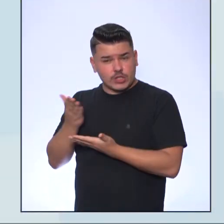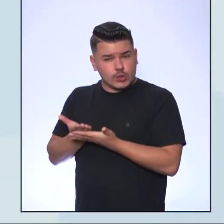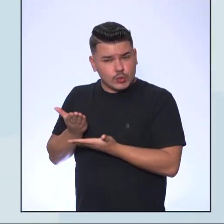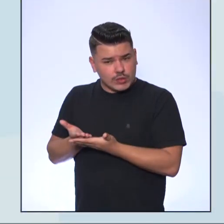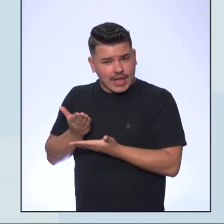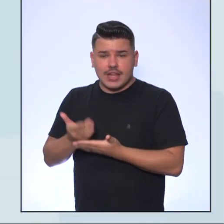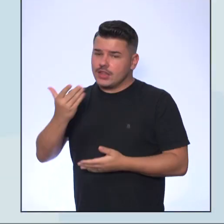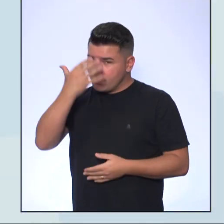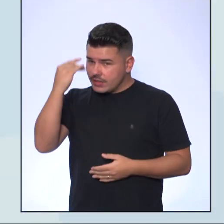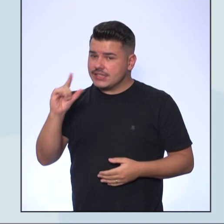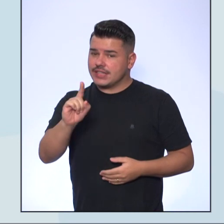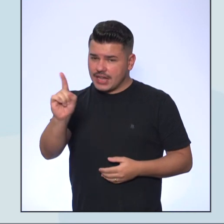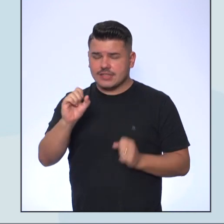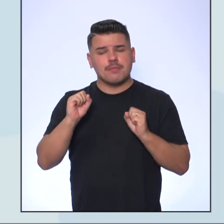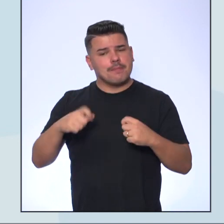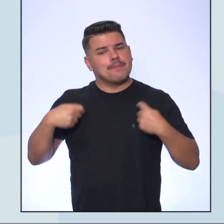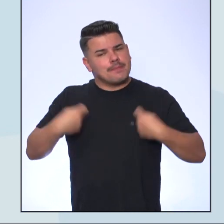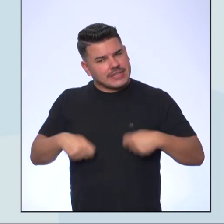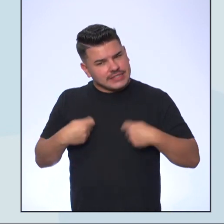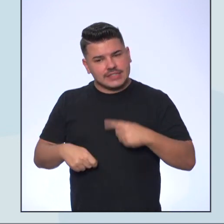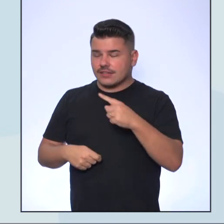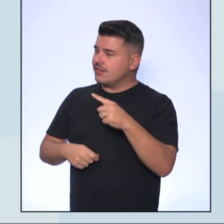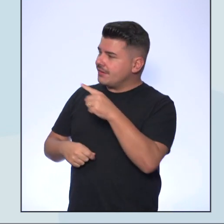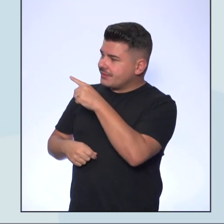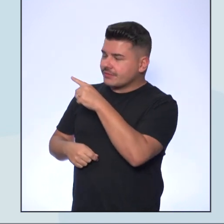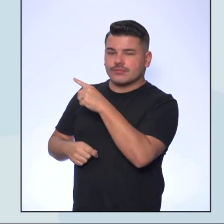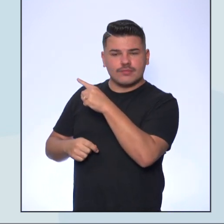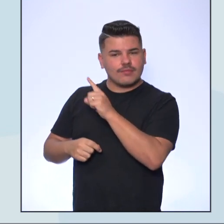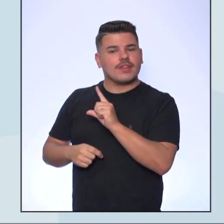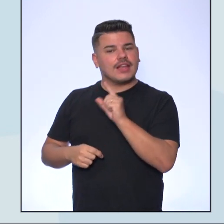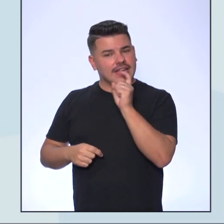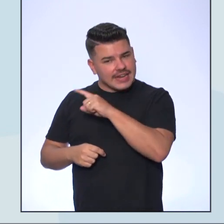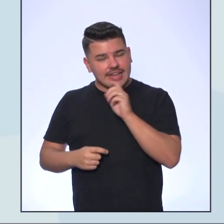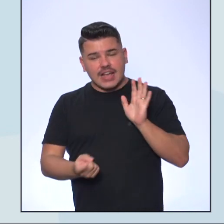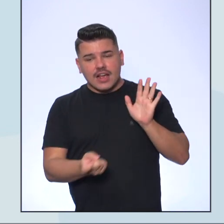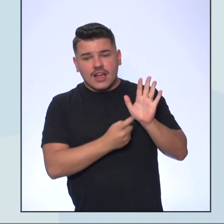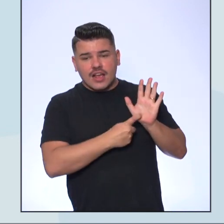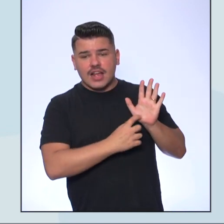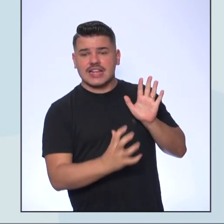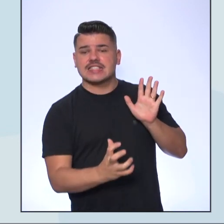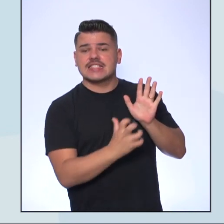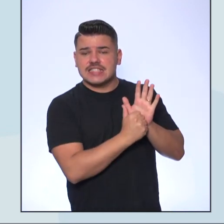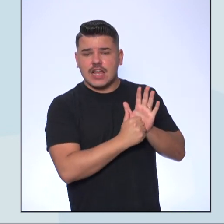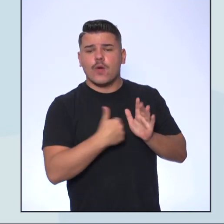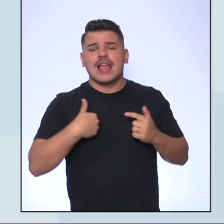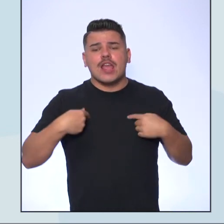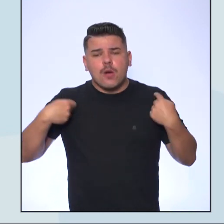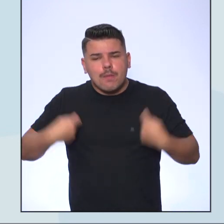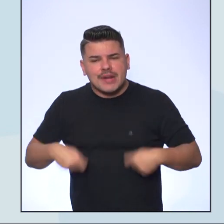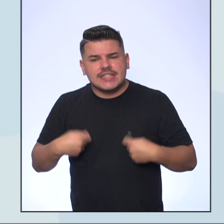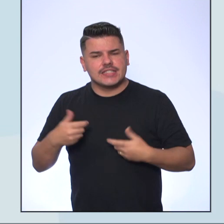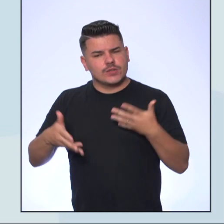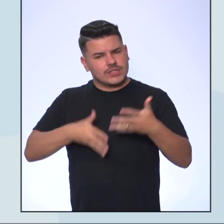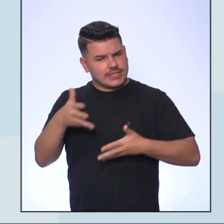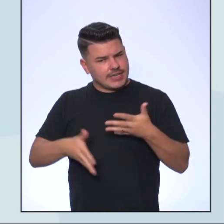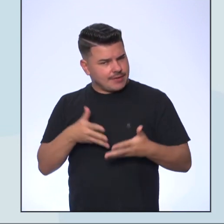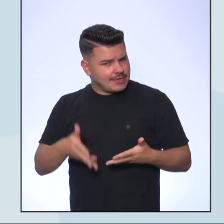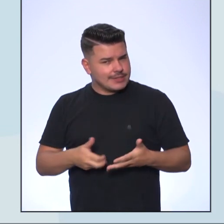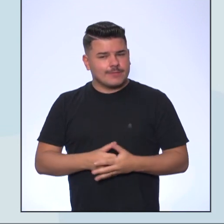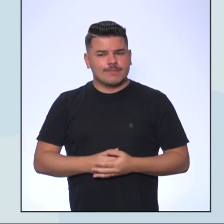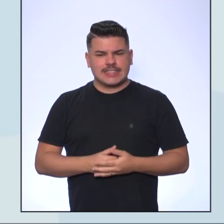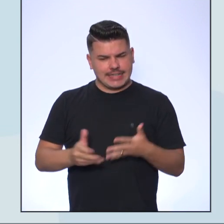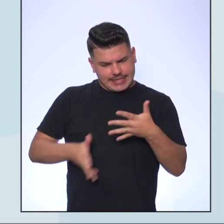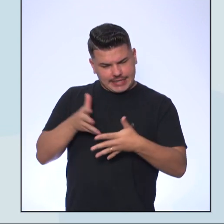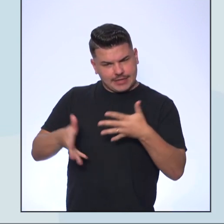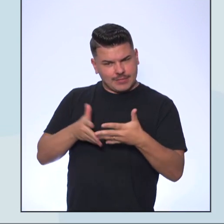não te esqueça que você tem que fazer na inscrição a opção, você tem que falar claramente quais são as suas necessidades, não só para